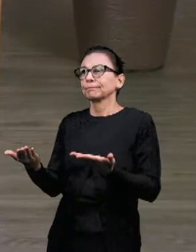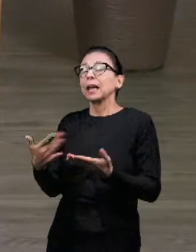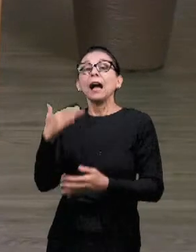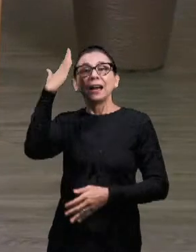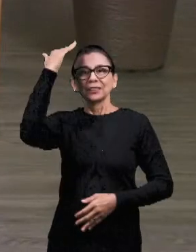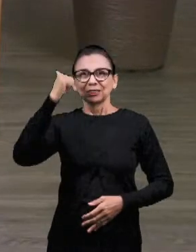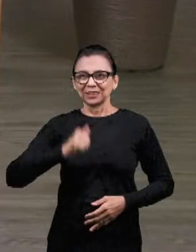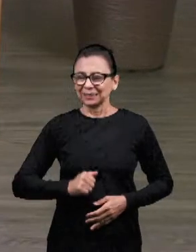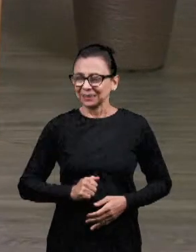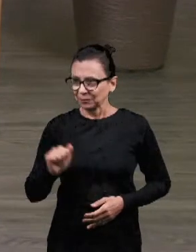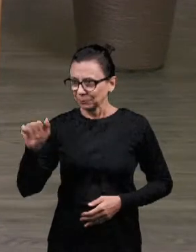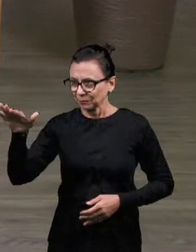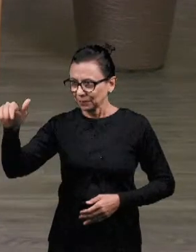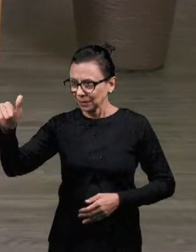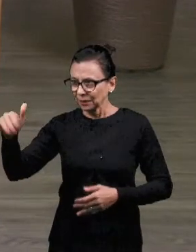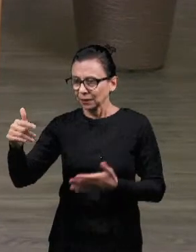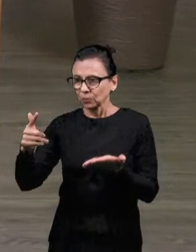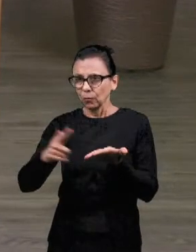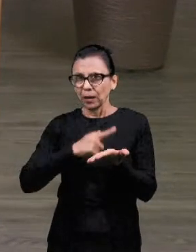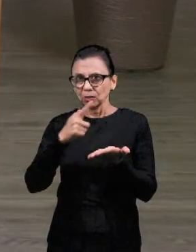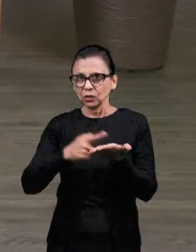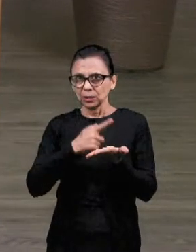sua agenda aqui. Escreveu lá,